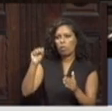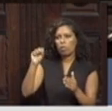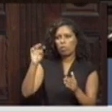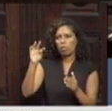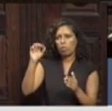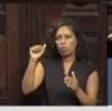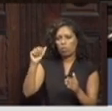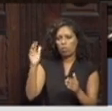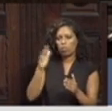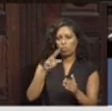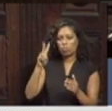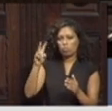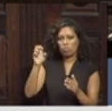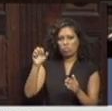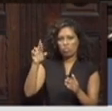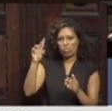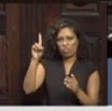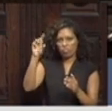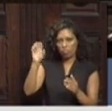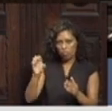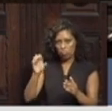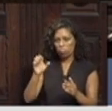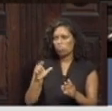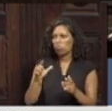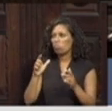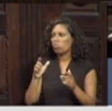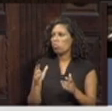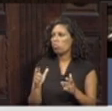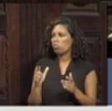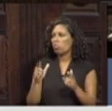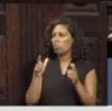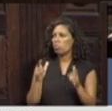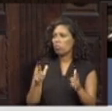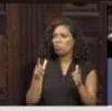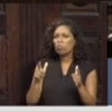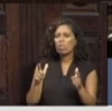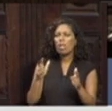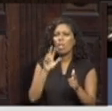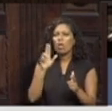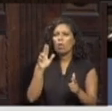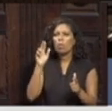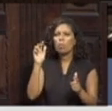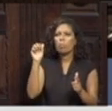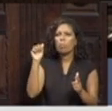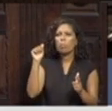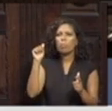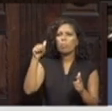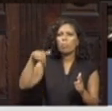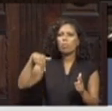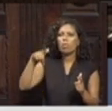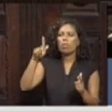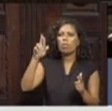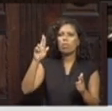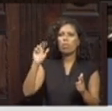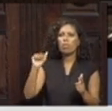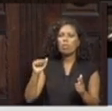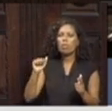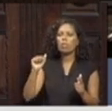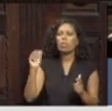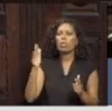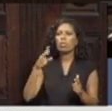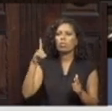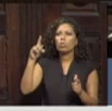nessa intervenção não fazer menção à violência aqui no Rio de Janeiro, nem na região metropolitana, mas quero